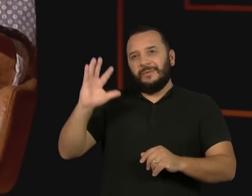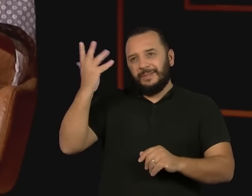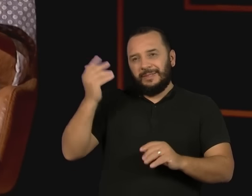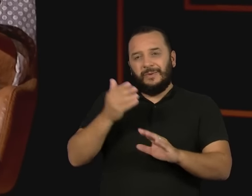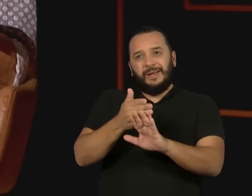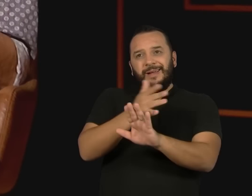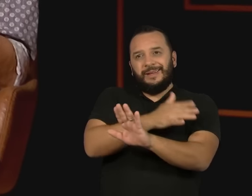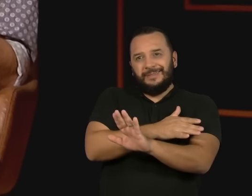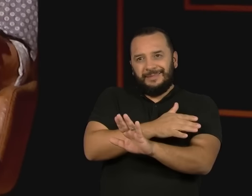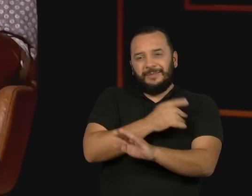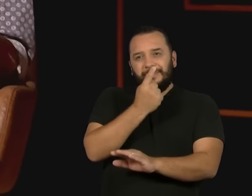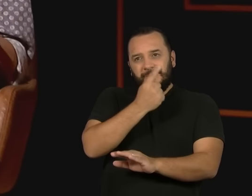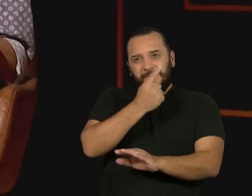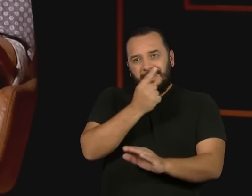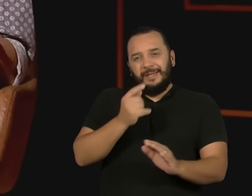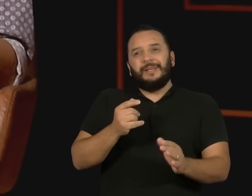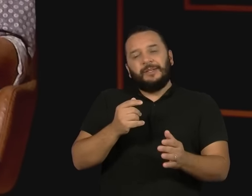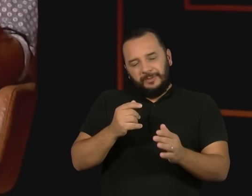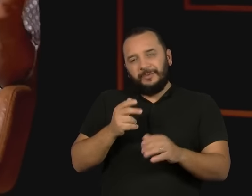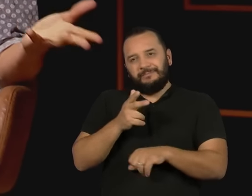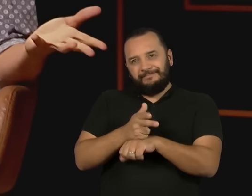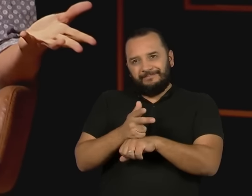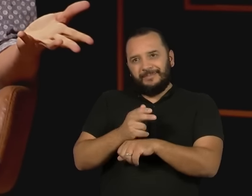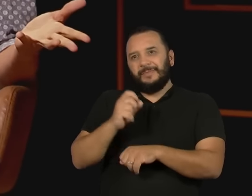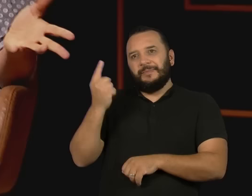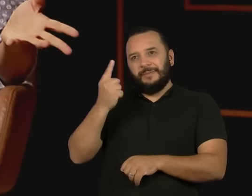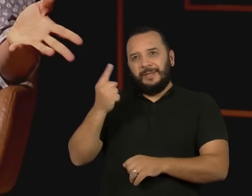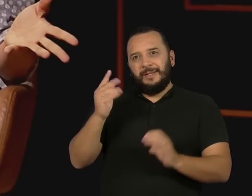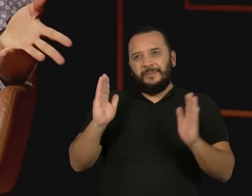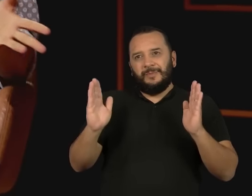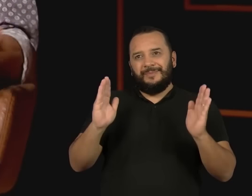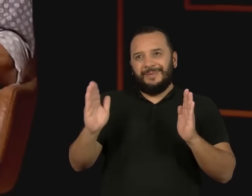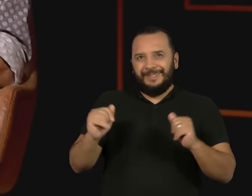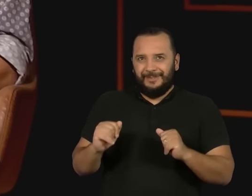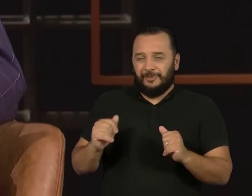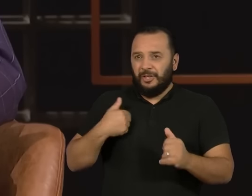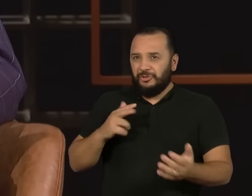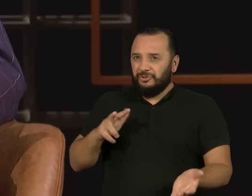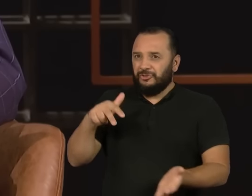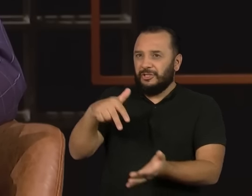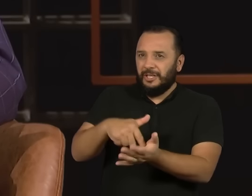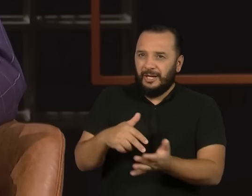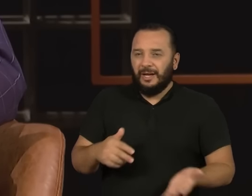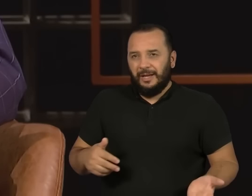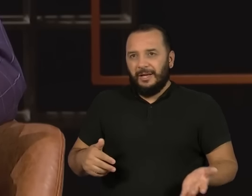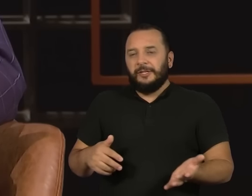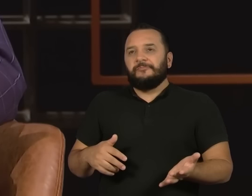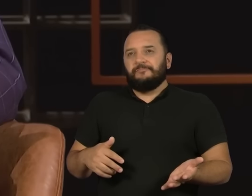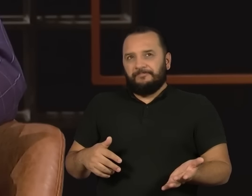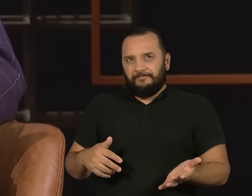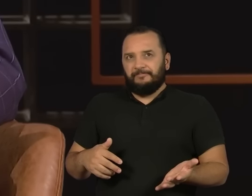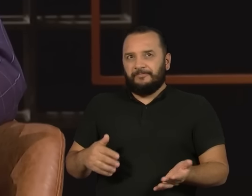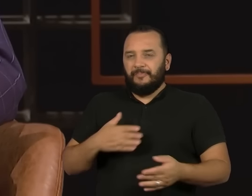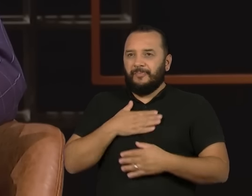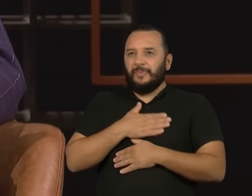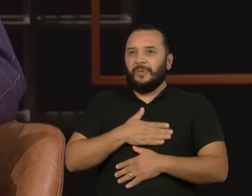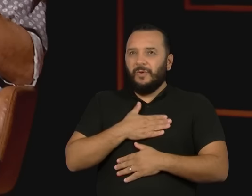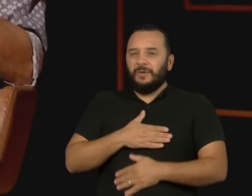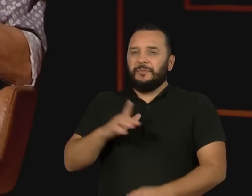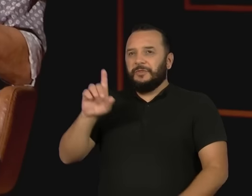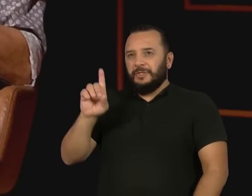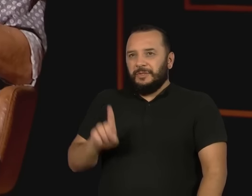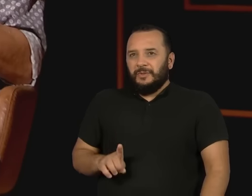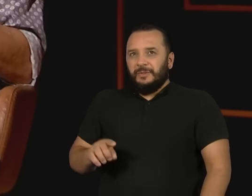primeiro capítulo, ou antes da primeira cena, para ele chegar naquela primeira cena daquele jeito, né? E eu gosto muito de direção, gosto muito de